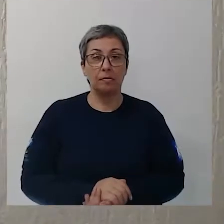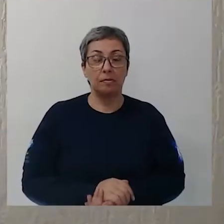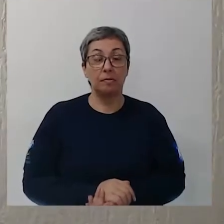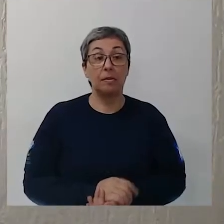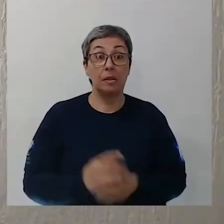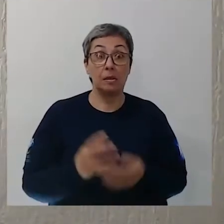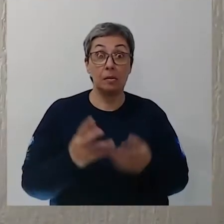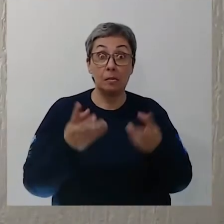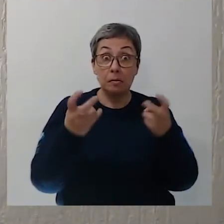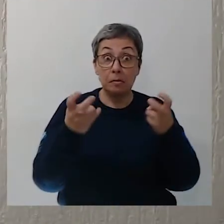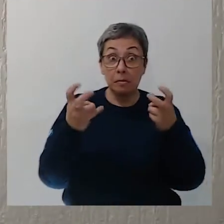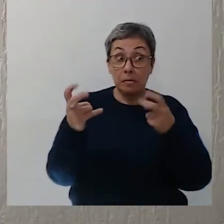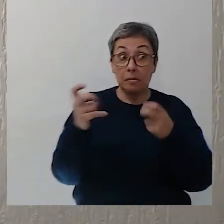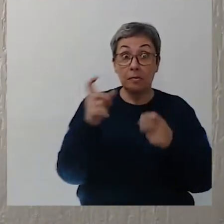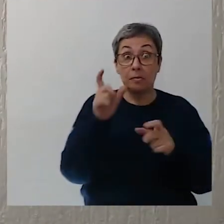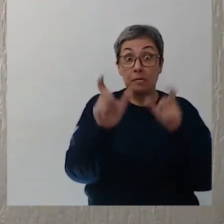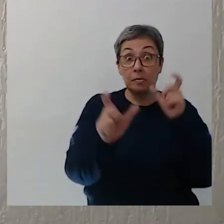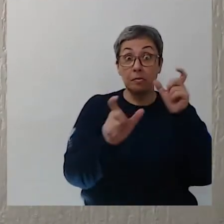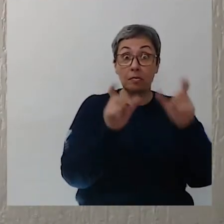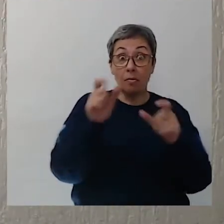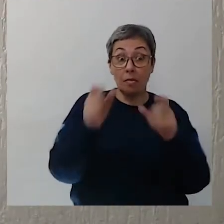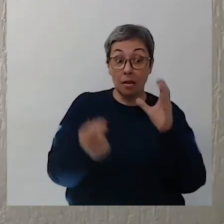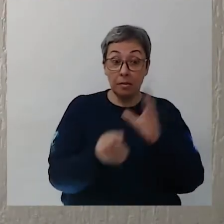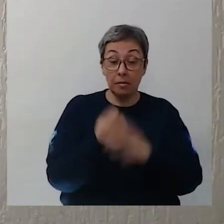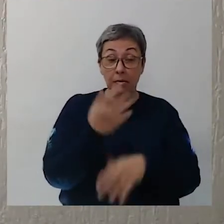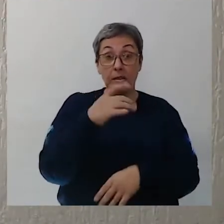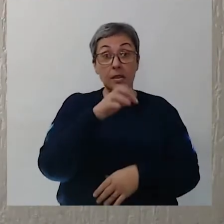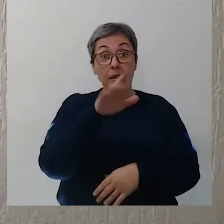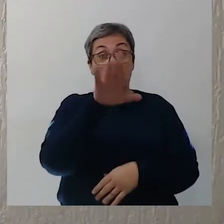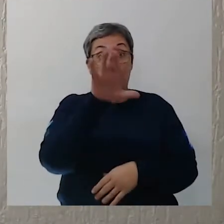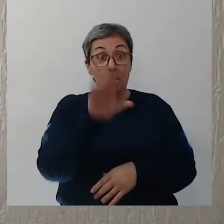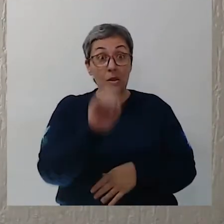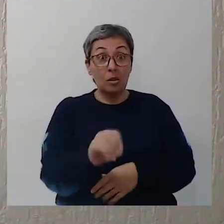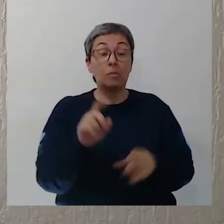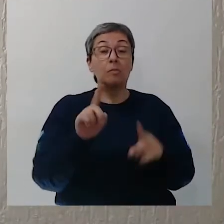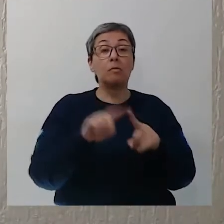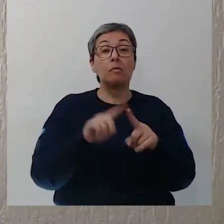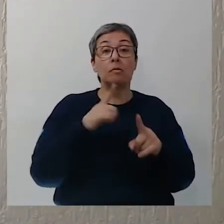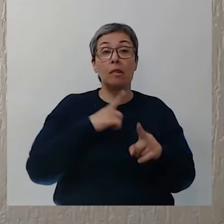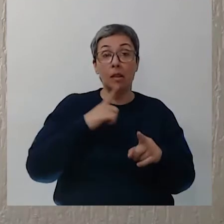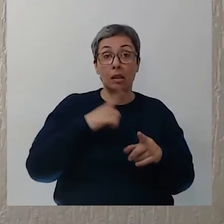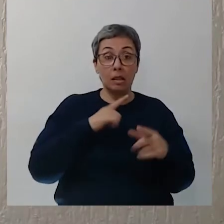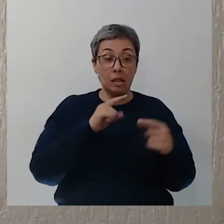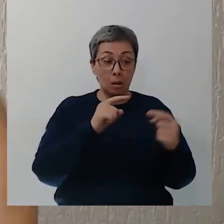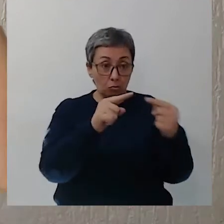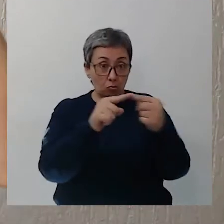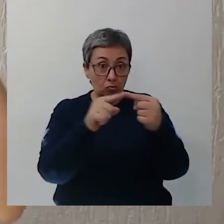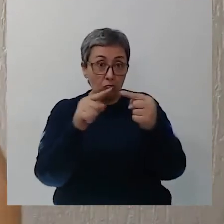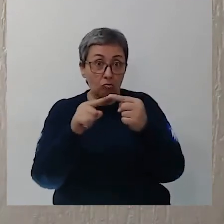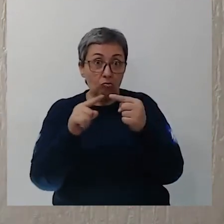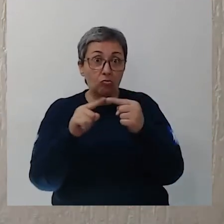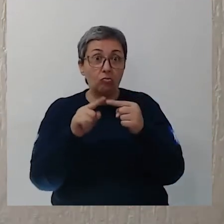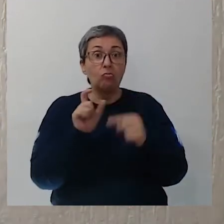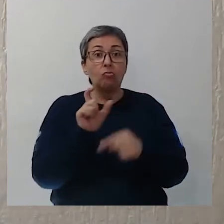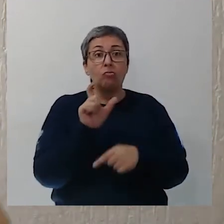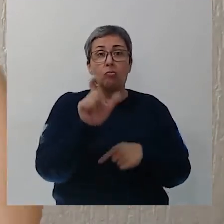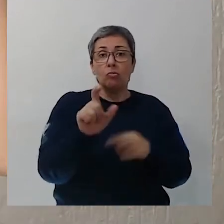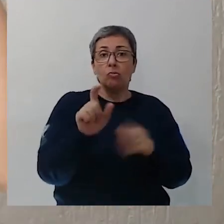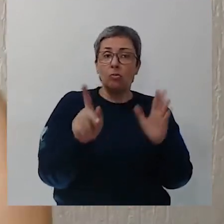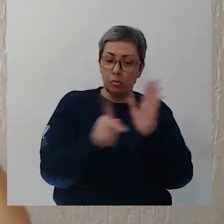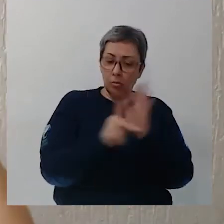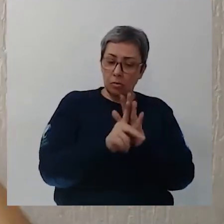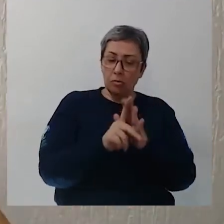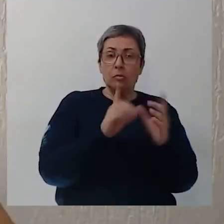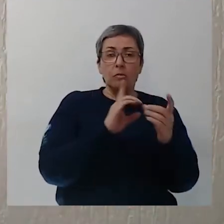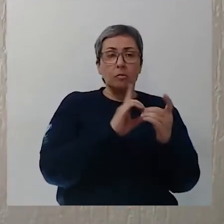Então, aí vocês perceberam que as palavras que aparecem no acróstico são palavras que estão relacionadas com a palavra